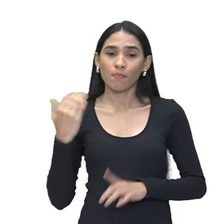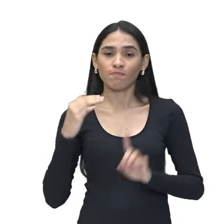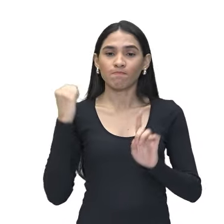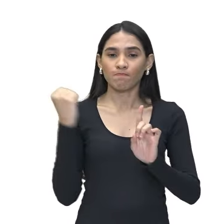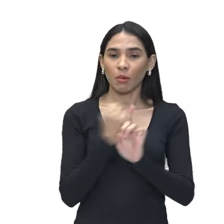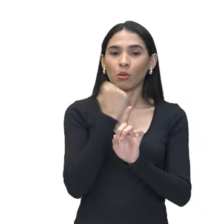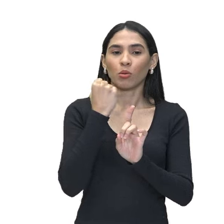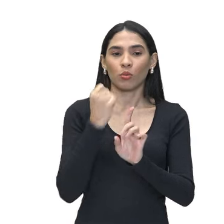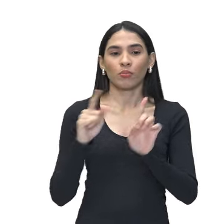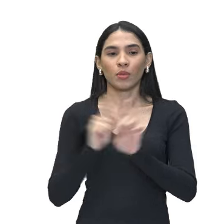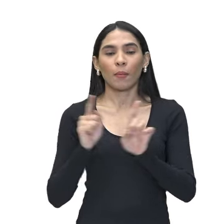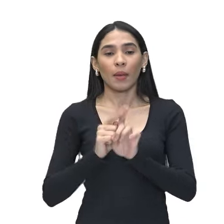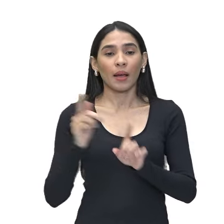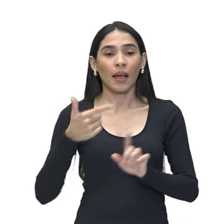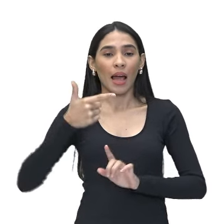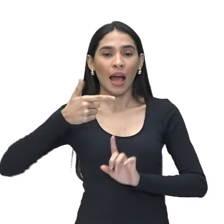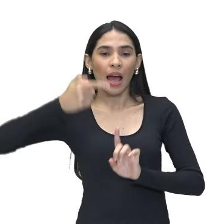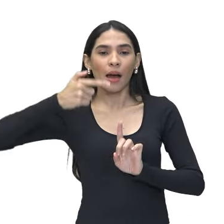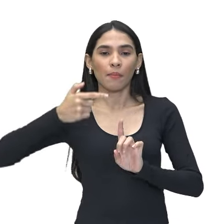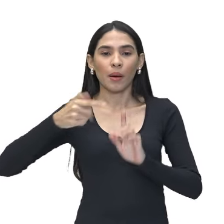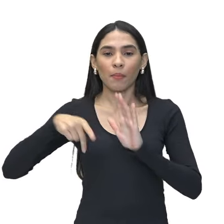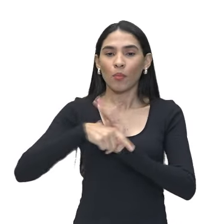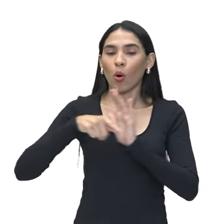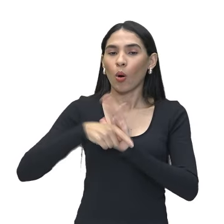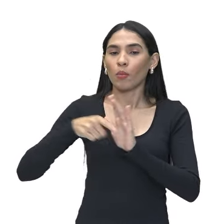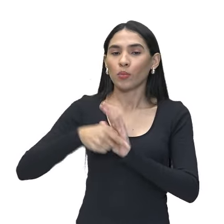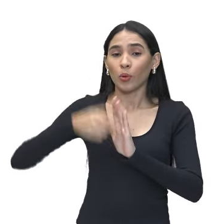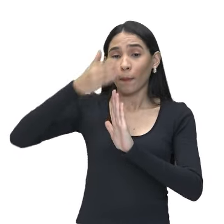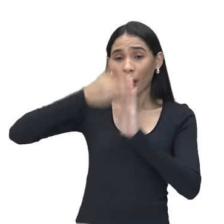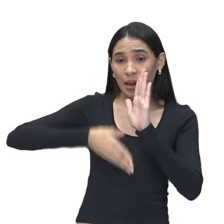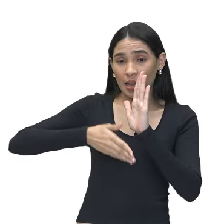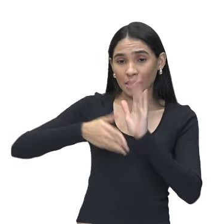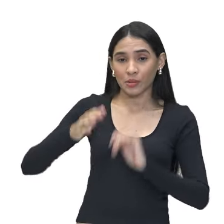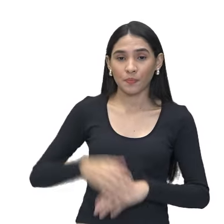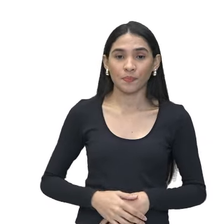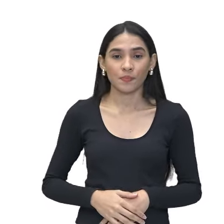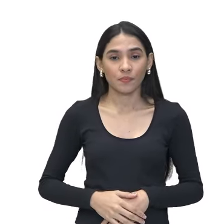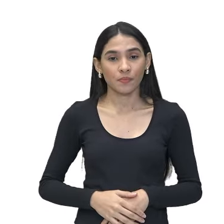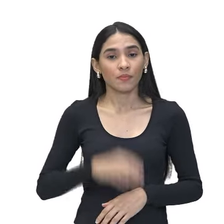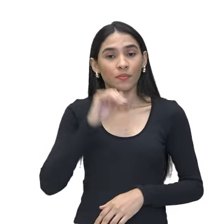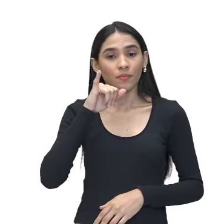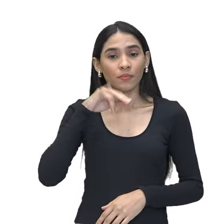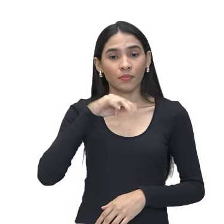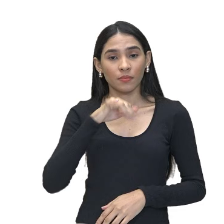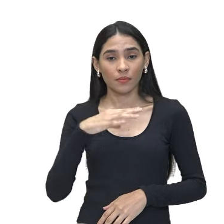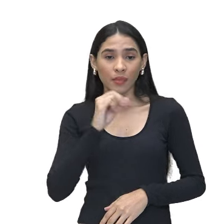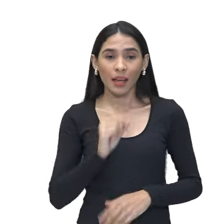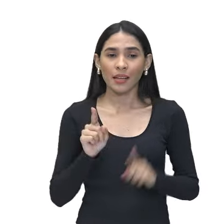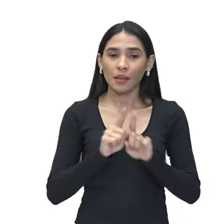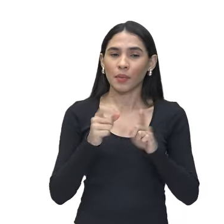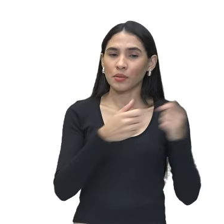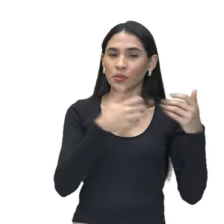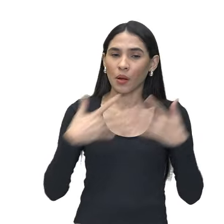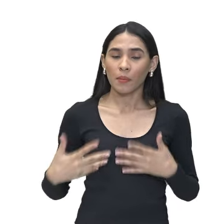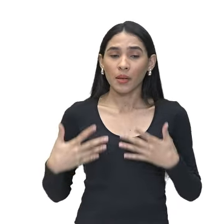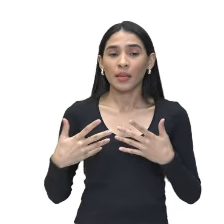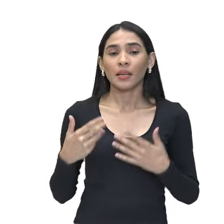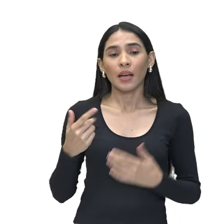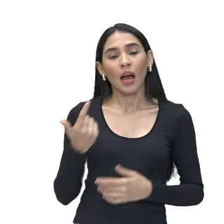Belarmino foi dado pela arma fixada em sua parede. Inácia revela a pastor